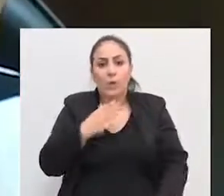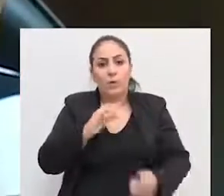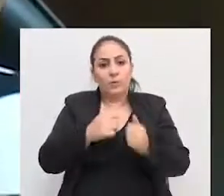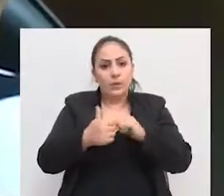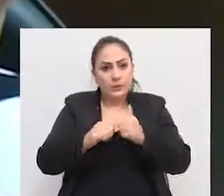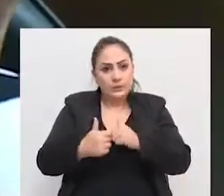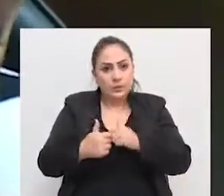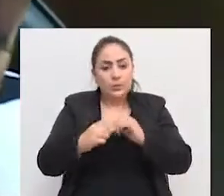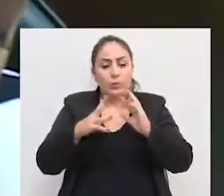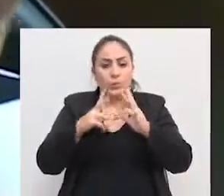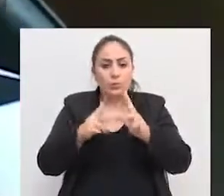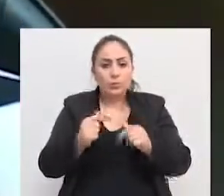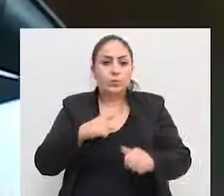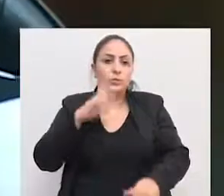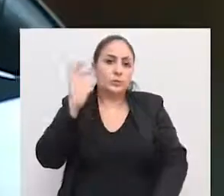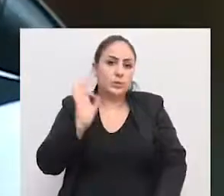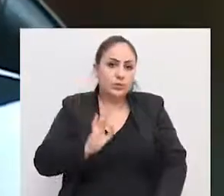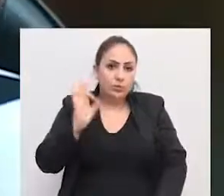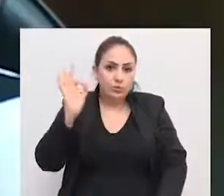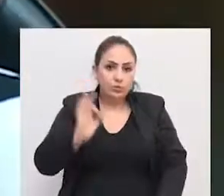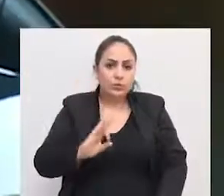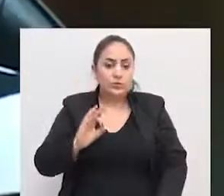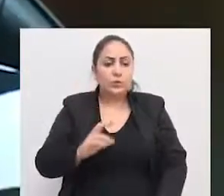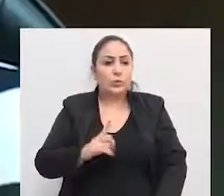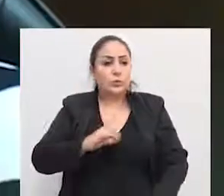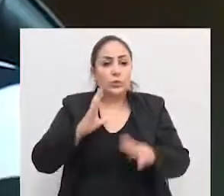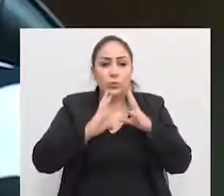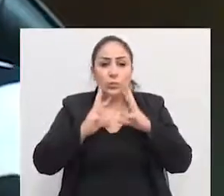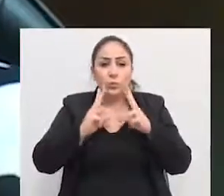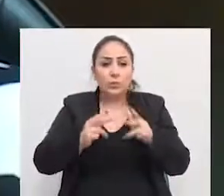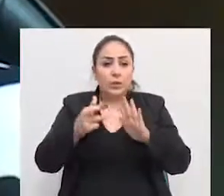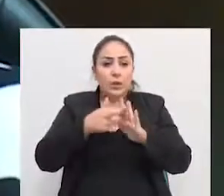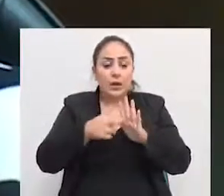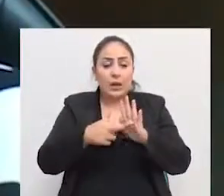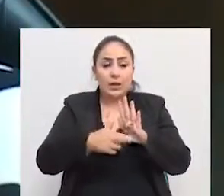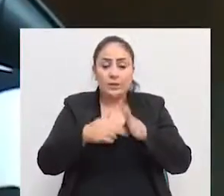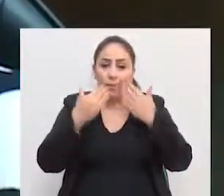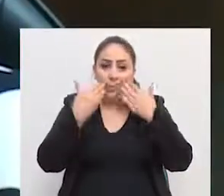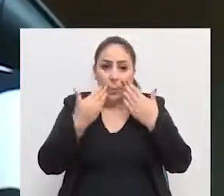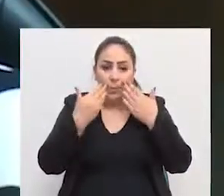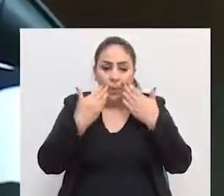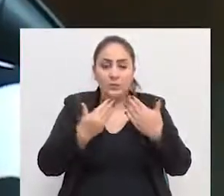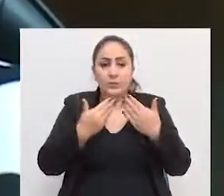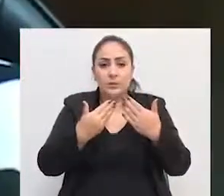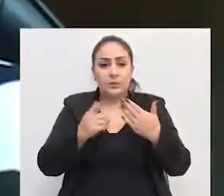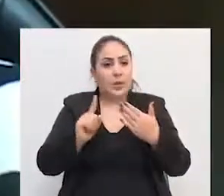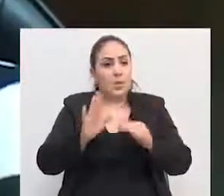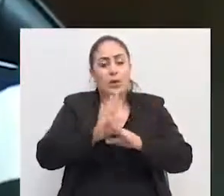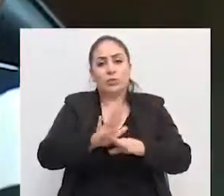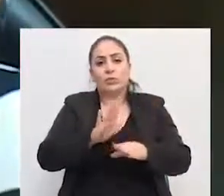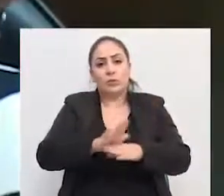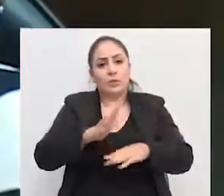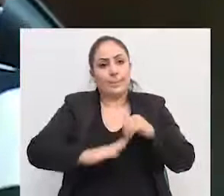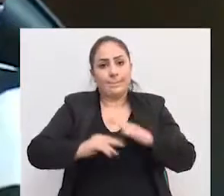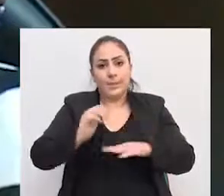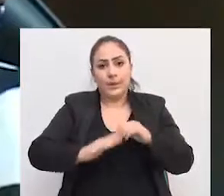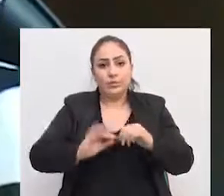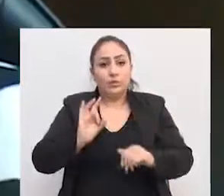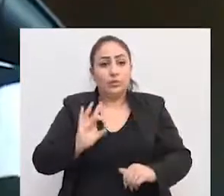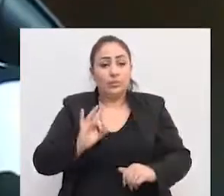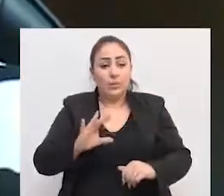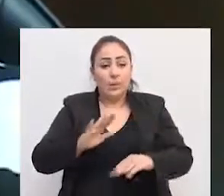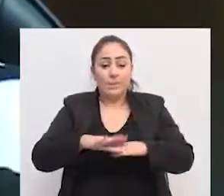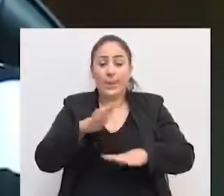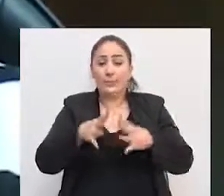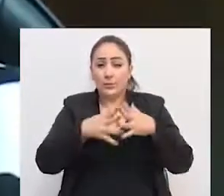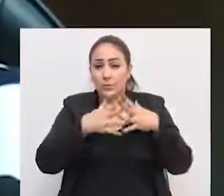avaliação de um estatístico, né, com todo aquele critério de amostragem, não ajudam na prática,